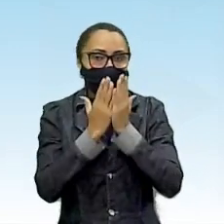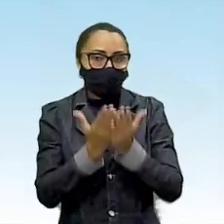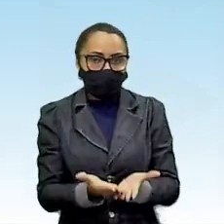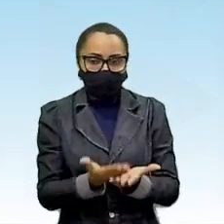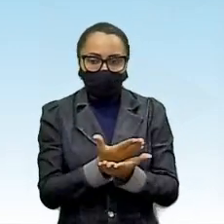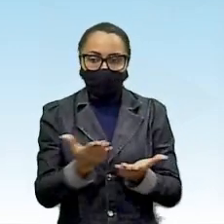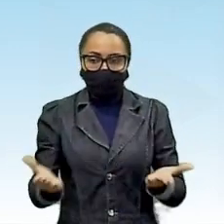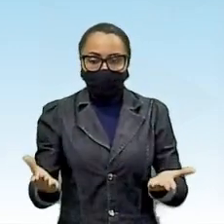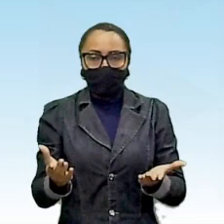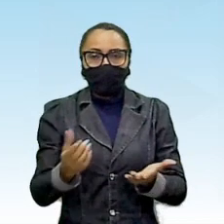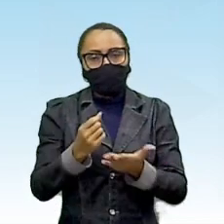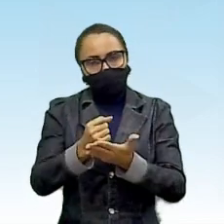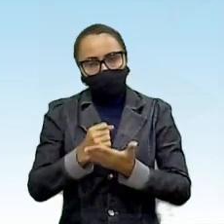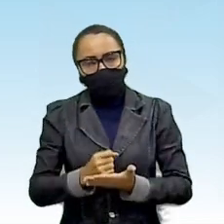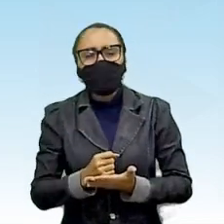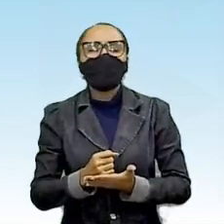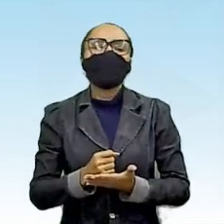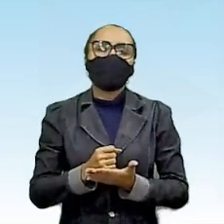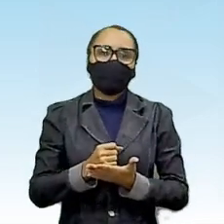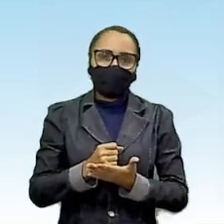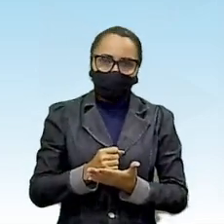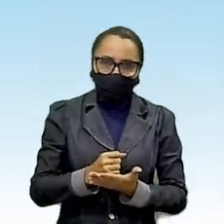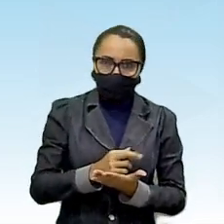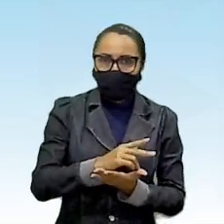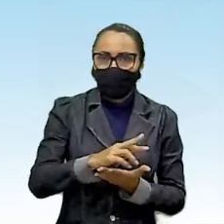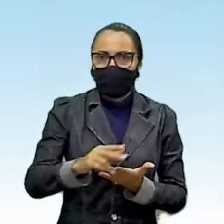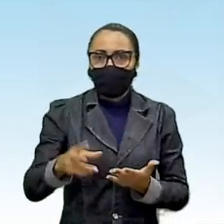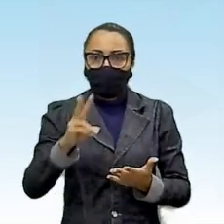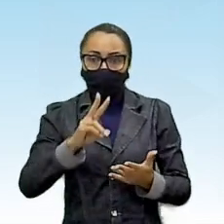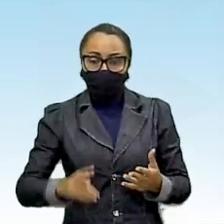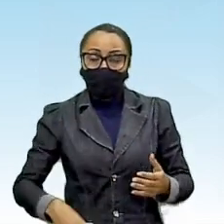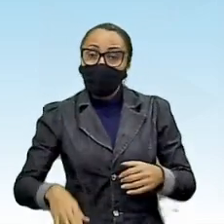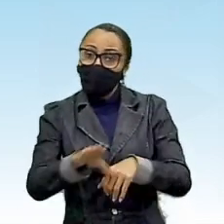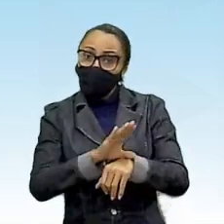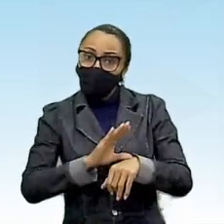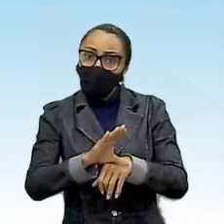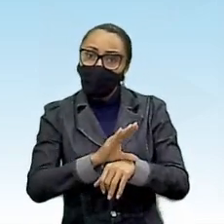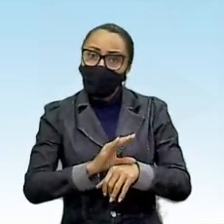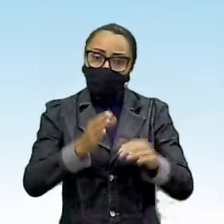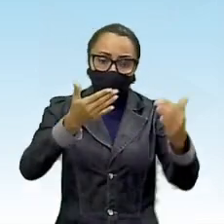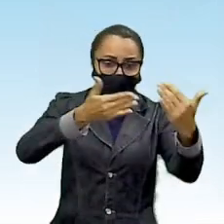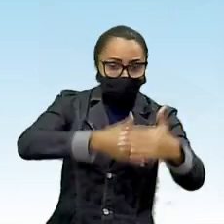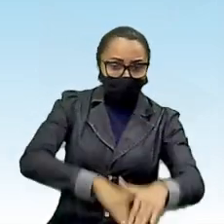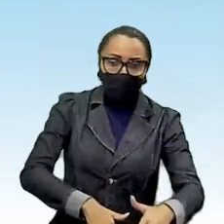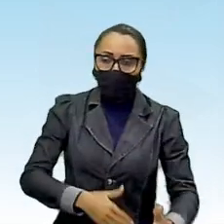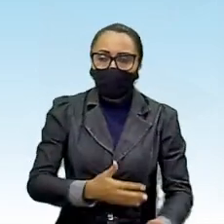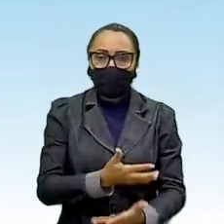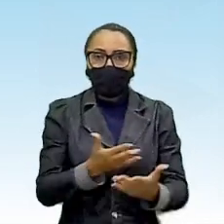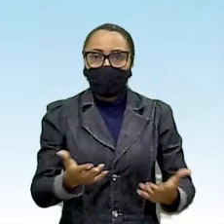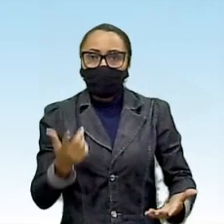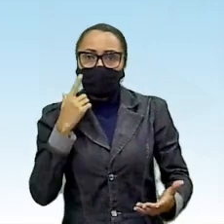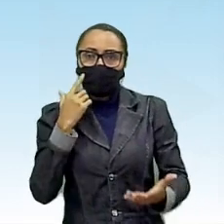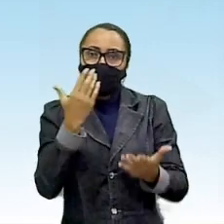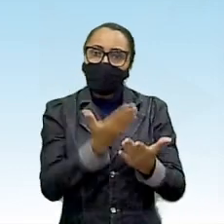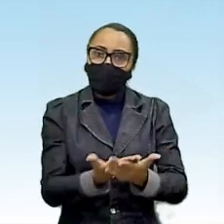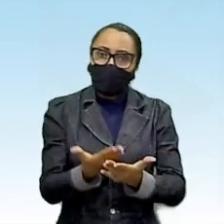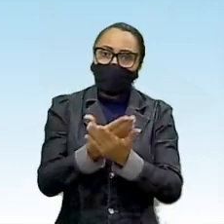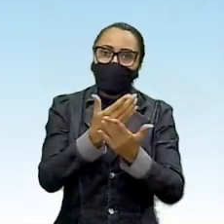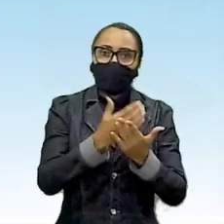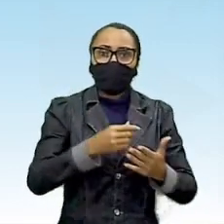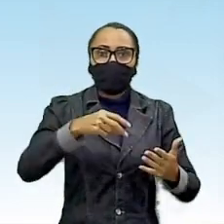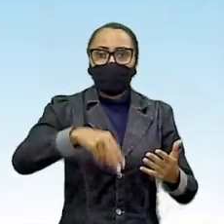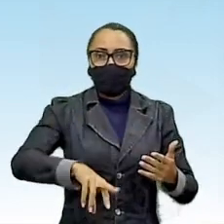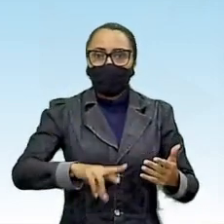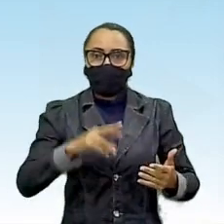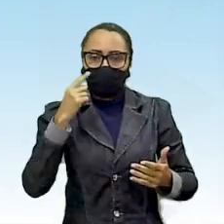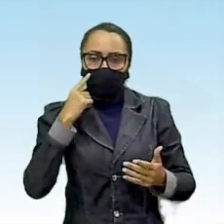me ajudou muito em concursos, né, e também nos estudos das NRs. Então,